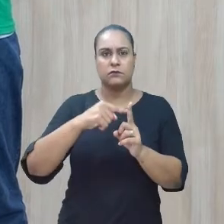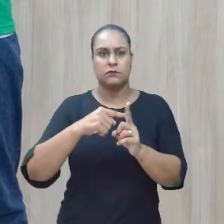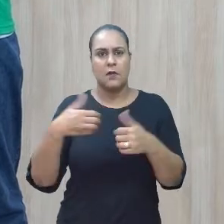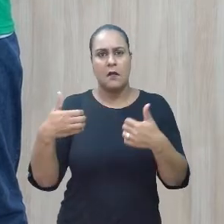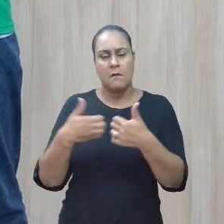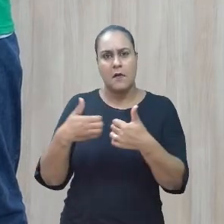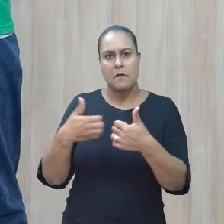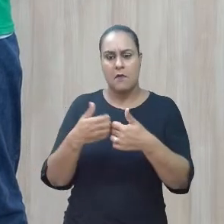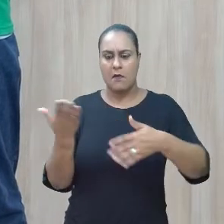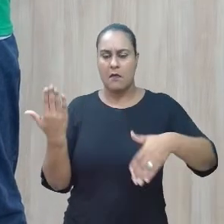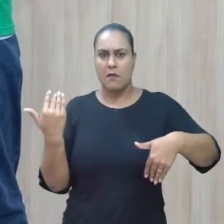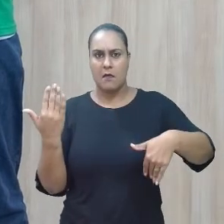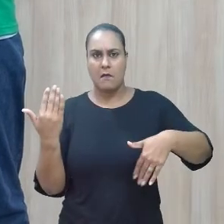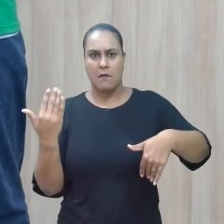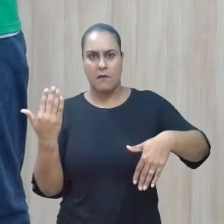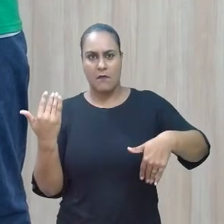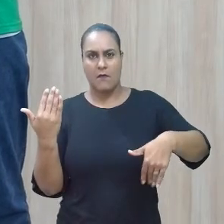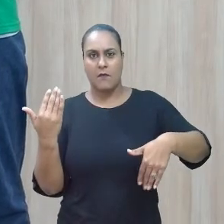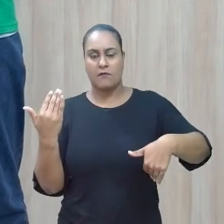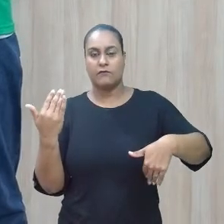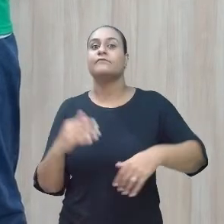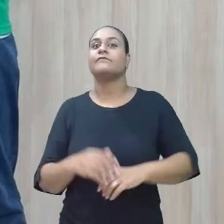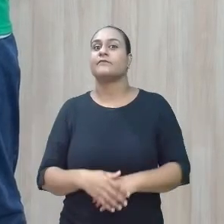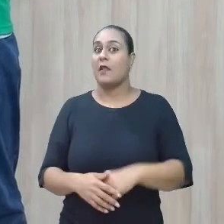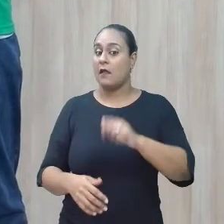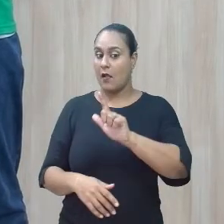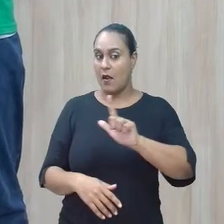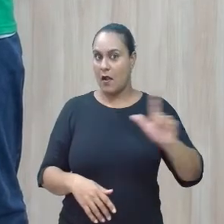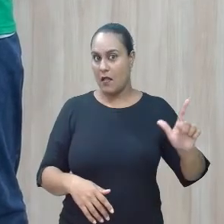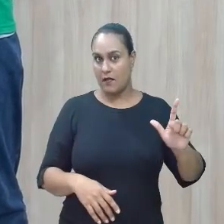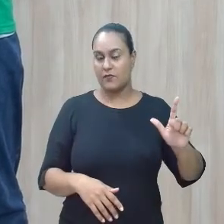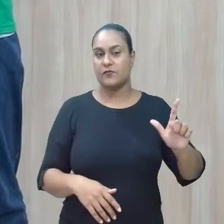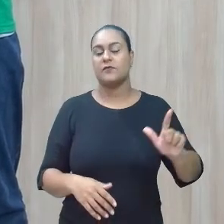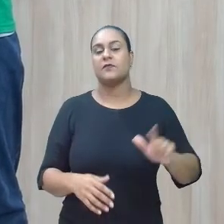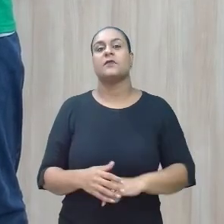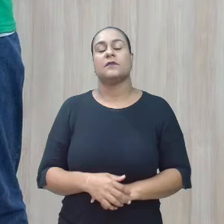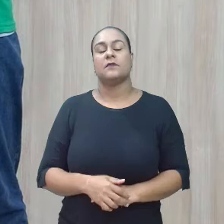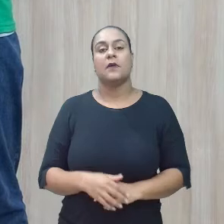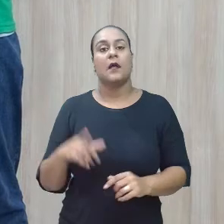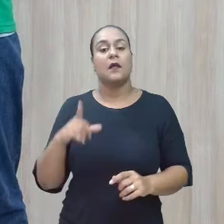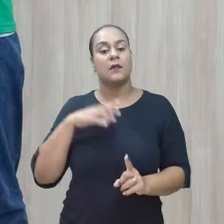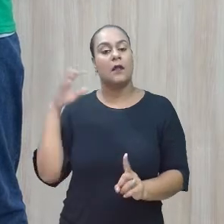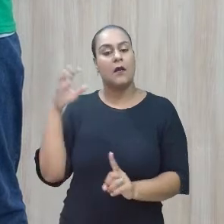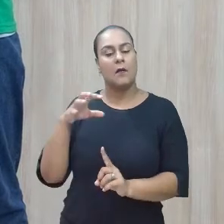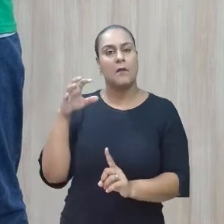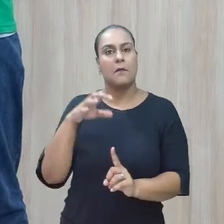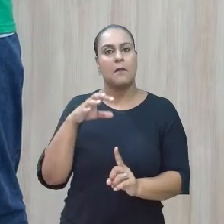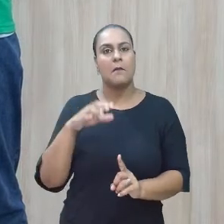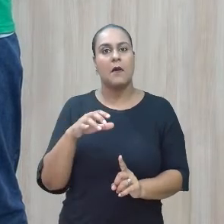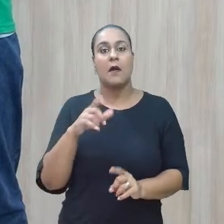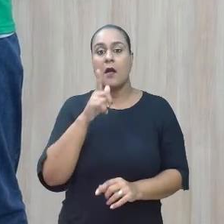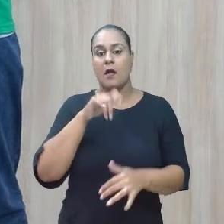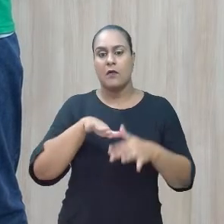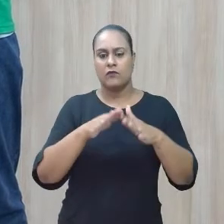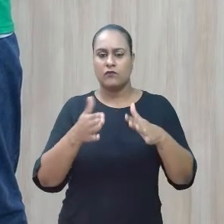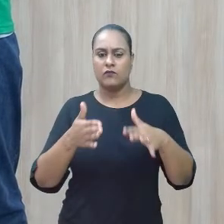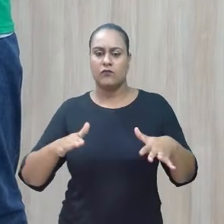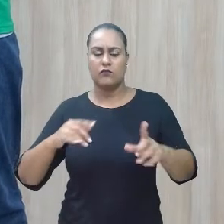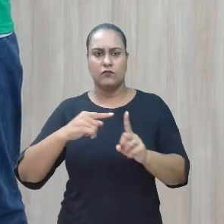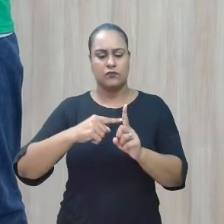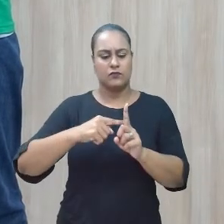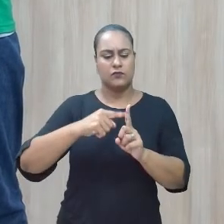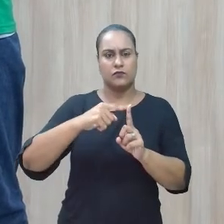ao litoral, na região leste aqui do nosso país, ela vai ter essa interferência dos oceanos no